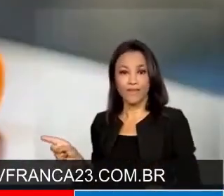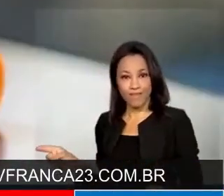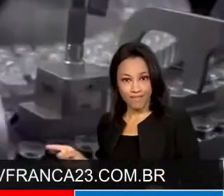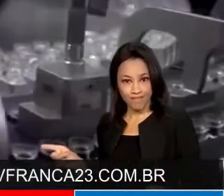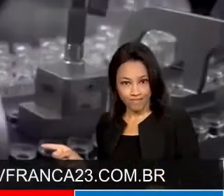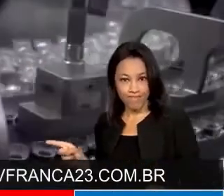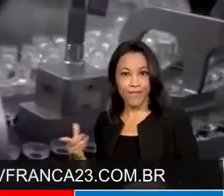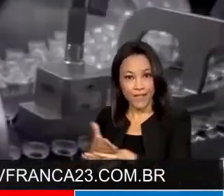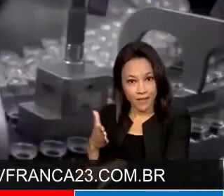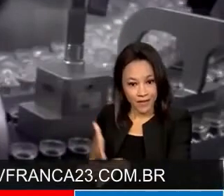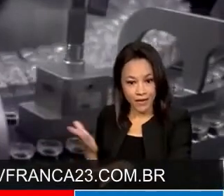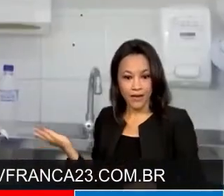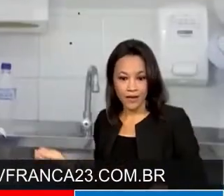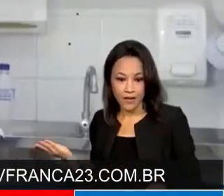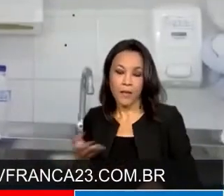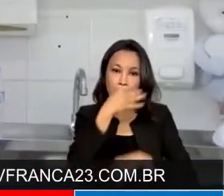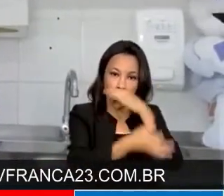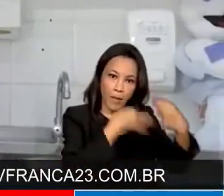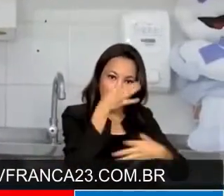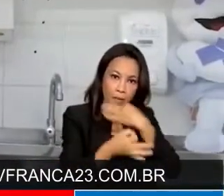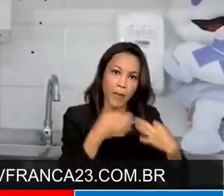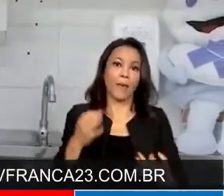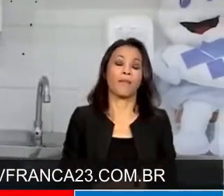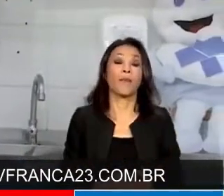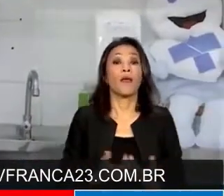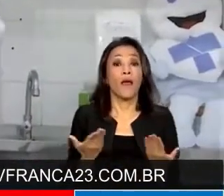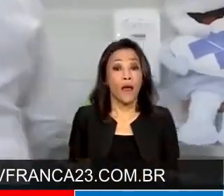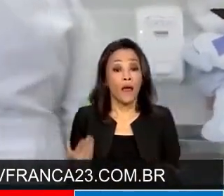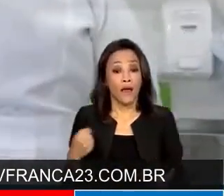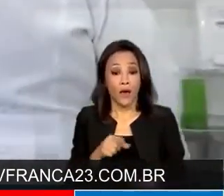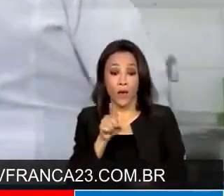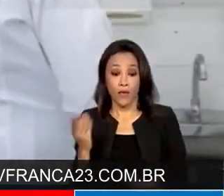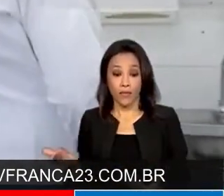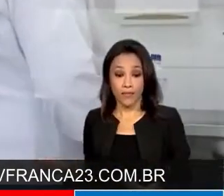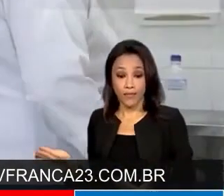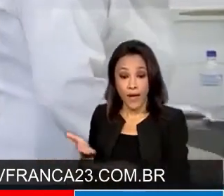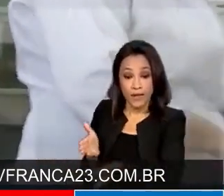Incorporação de Tecnologias no Sistema Único de Saúde. O endereço é